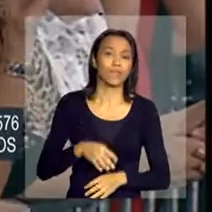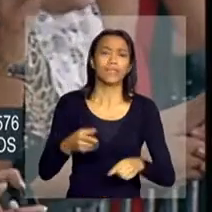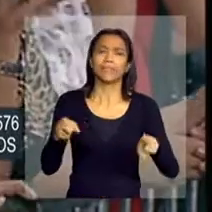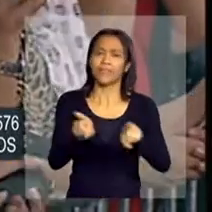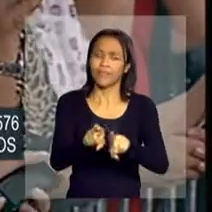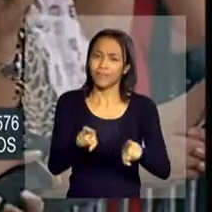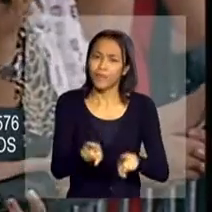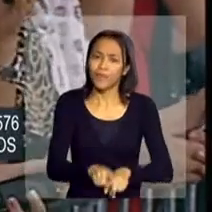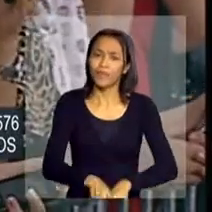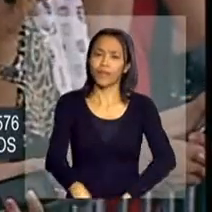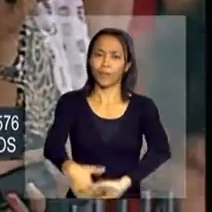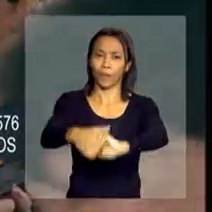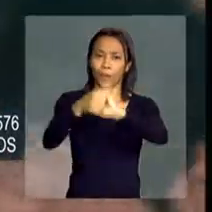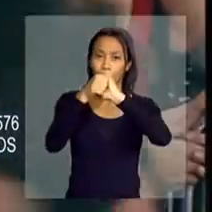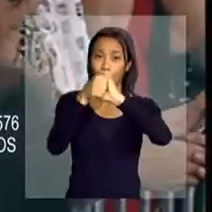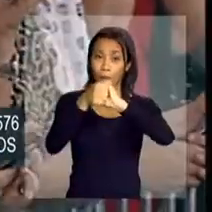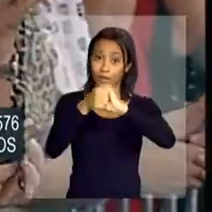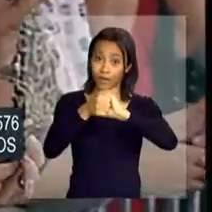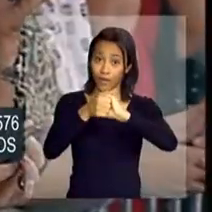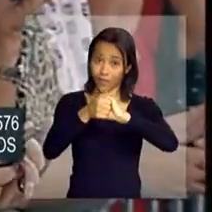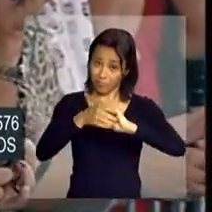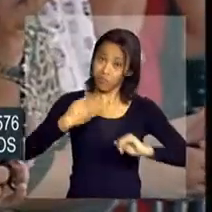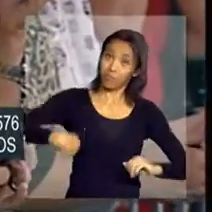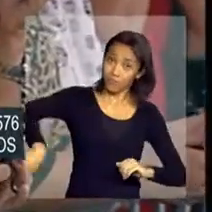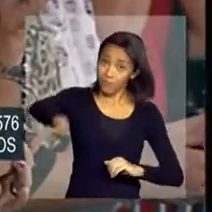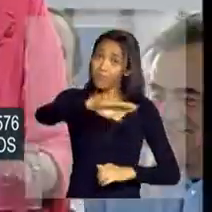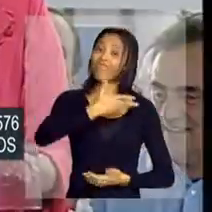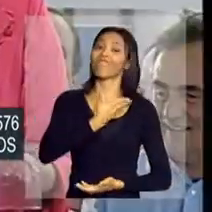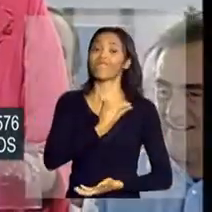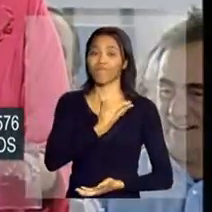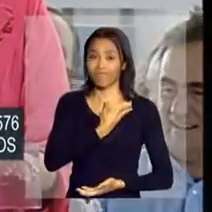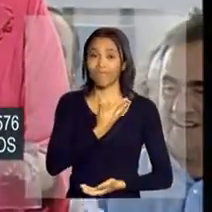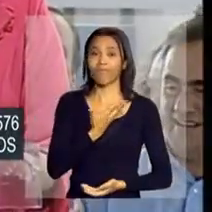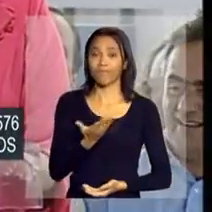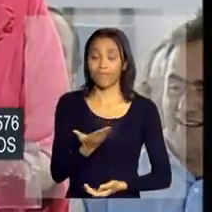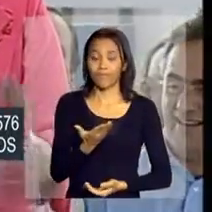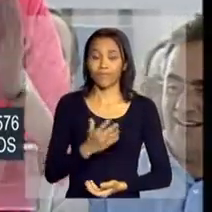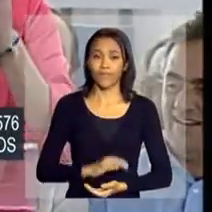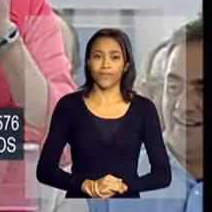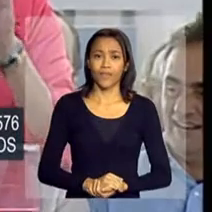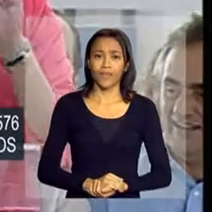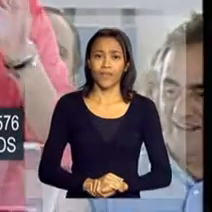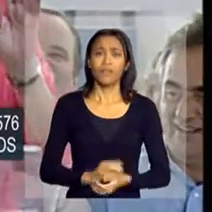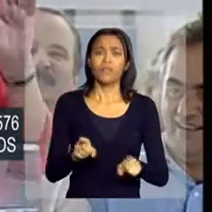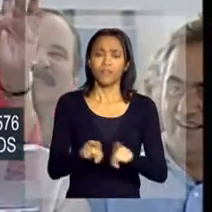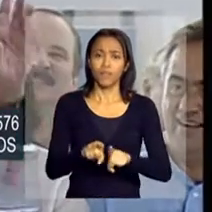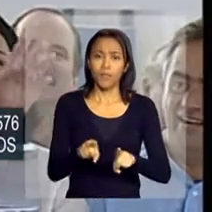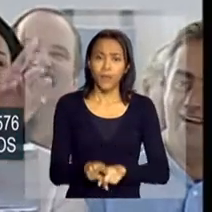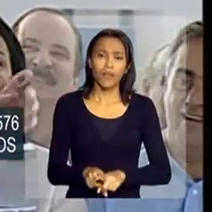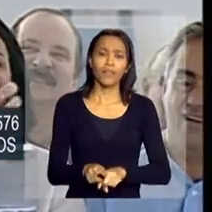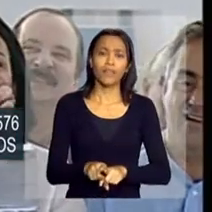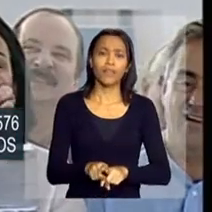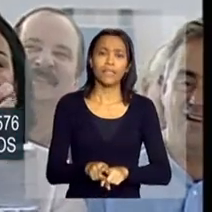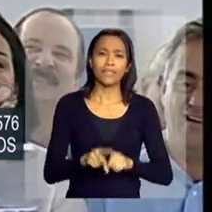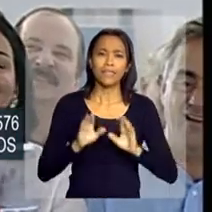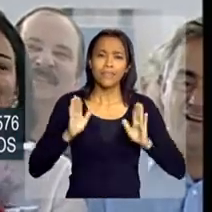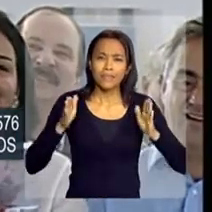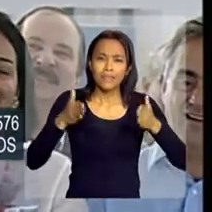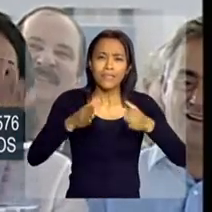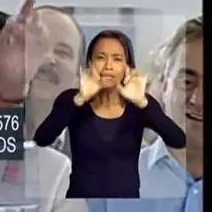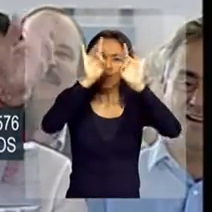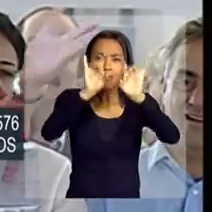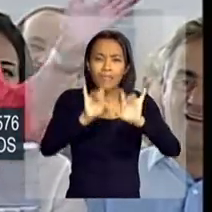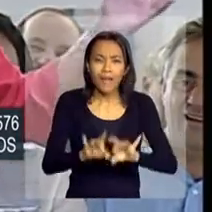Cumprimentar também nossos queridos companheiros. E dirigir uma saudação